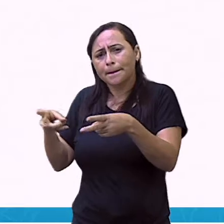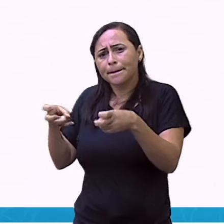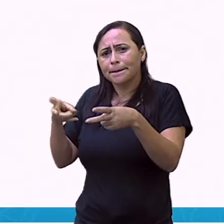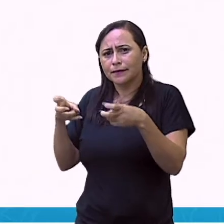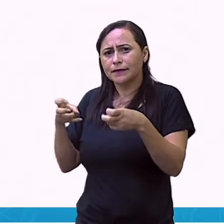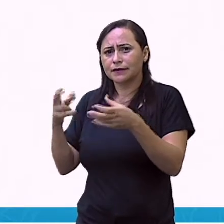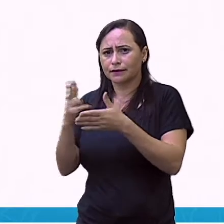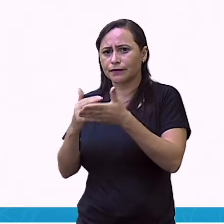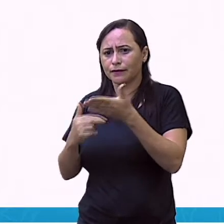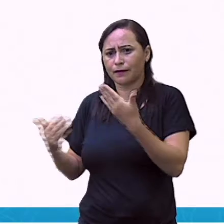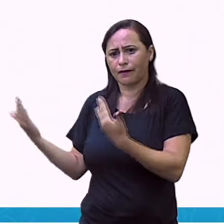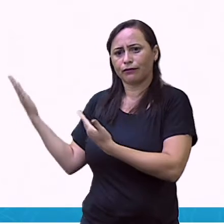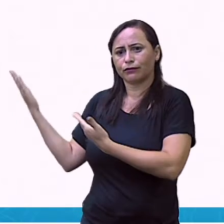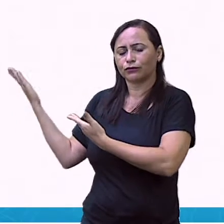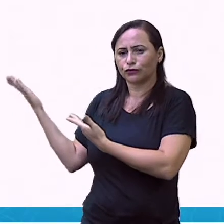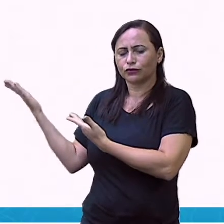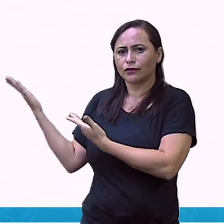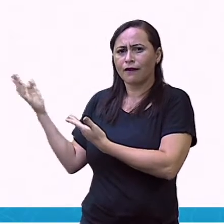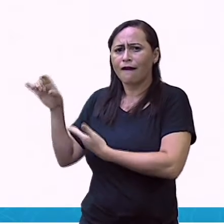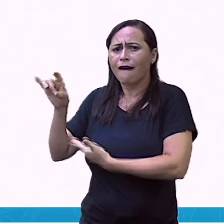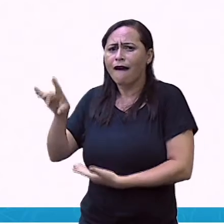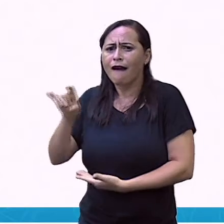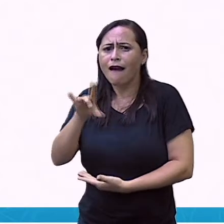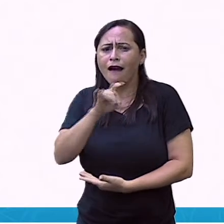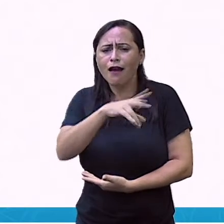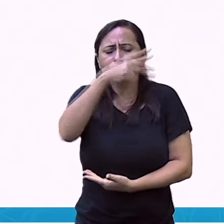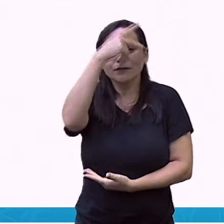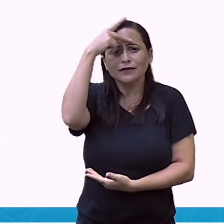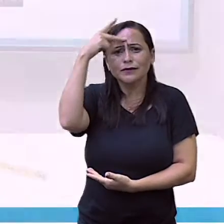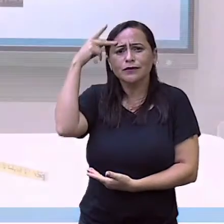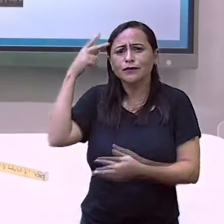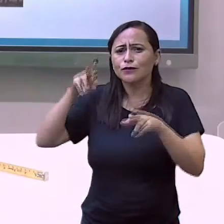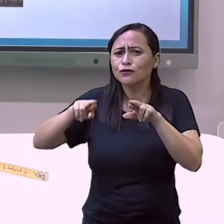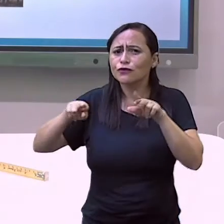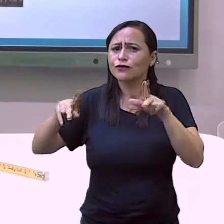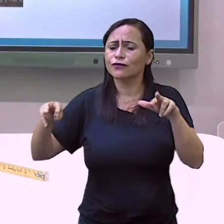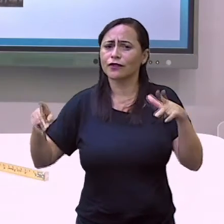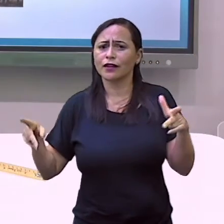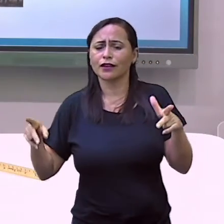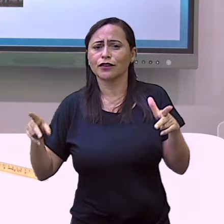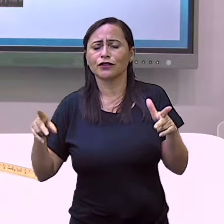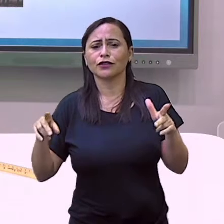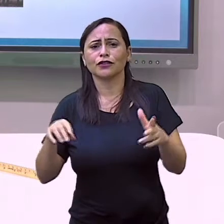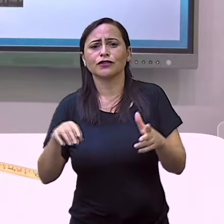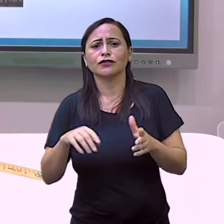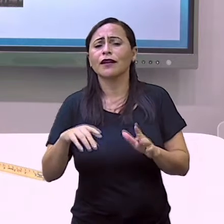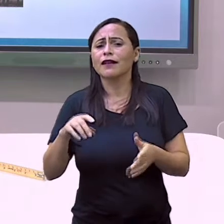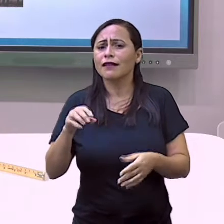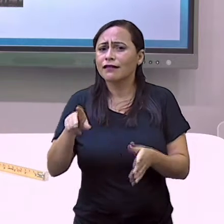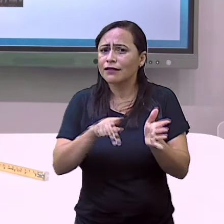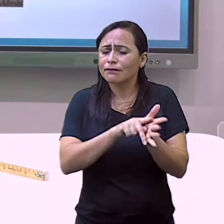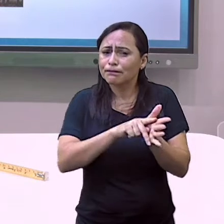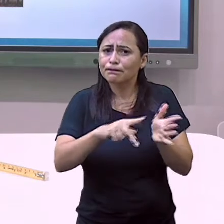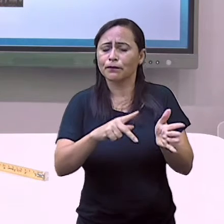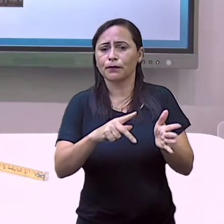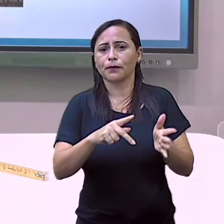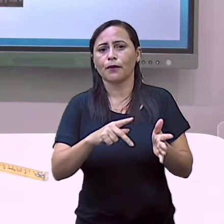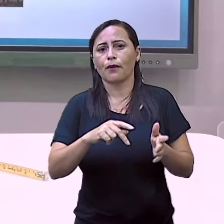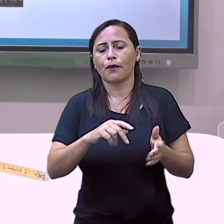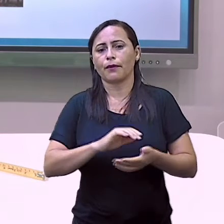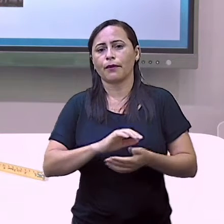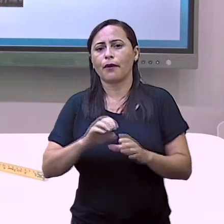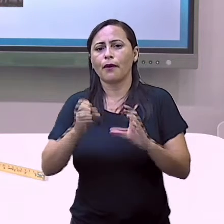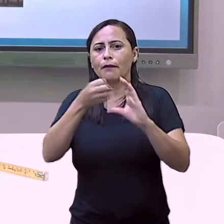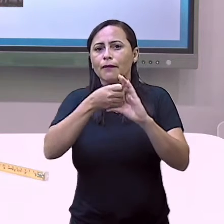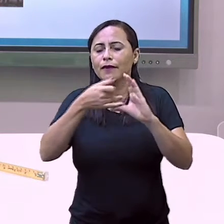nessas imagens que cada um desses povos aqui tem uma característica em sua construção, não é mesmo? Eles têm